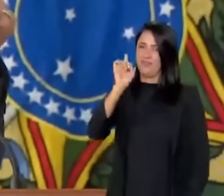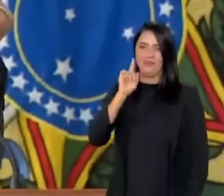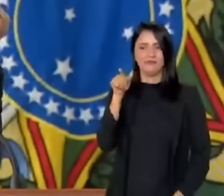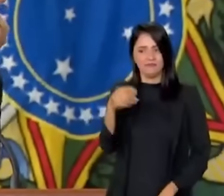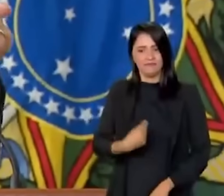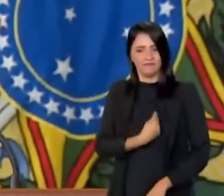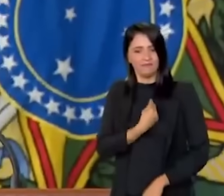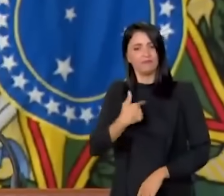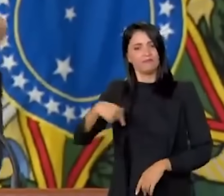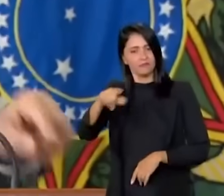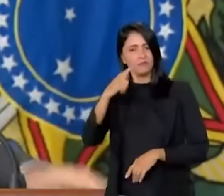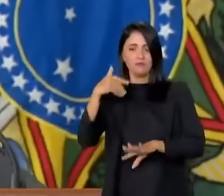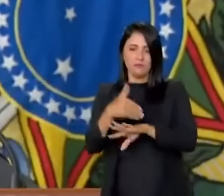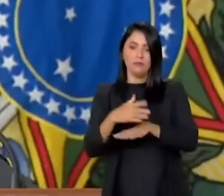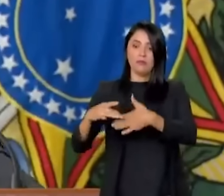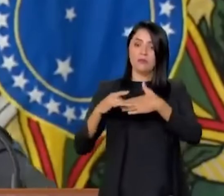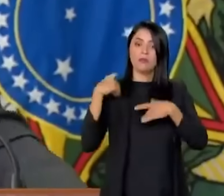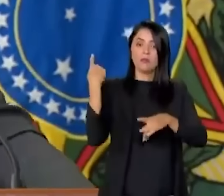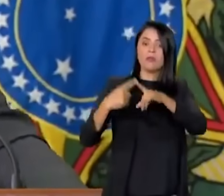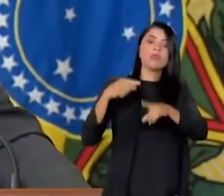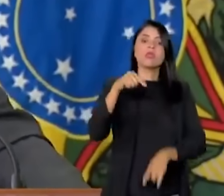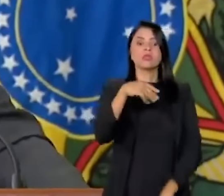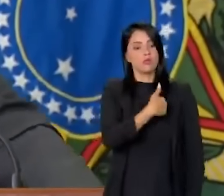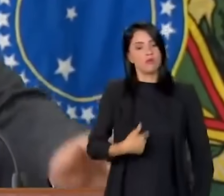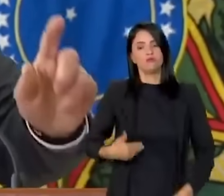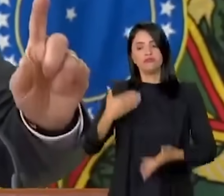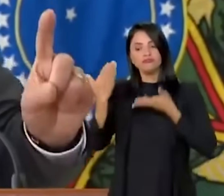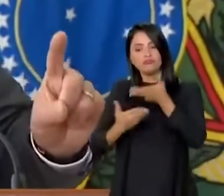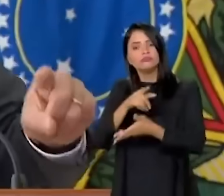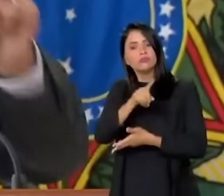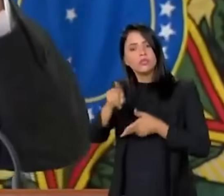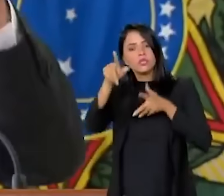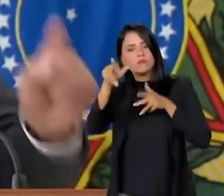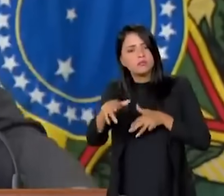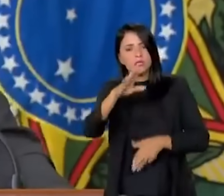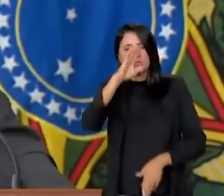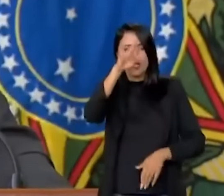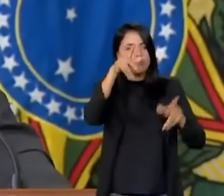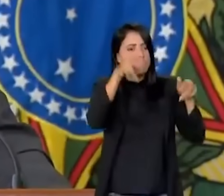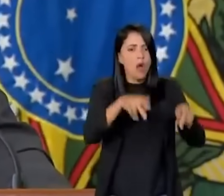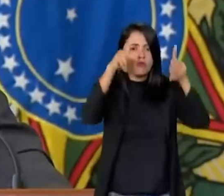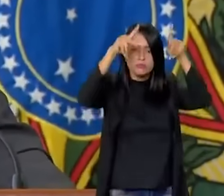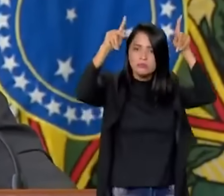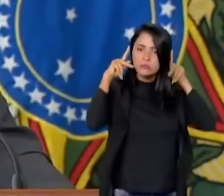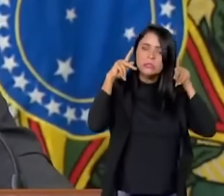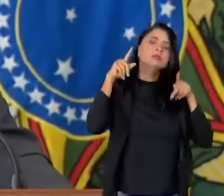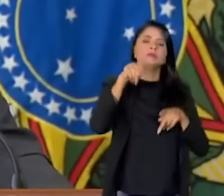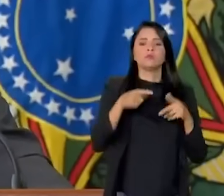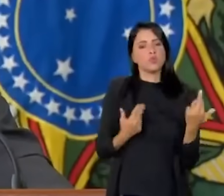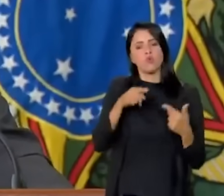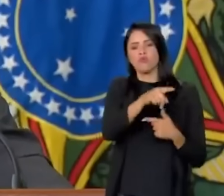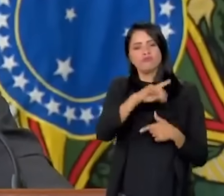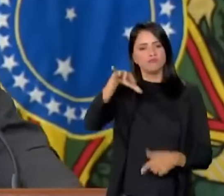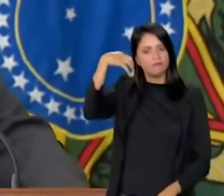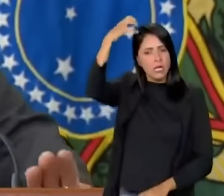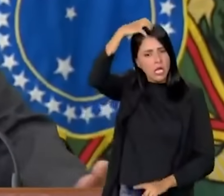Vocês trazem porque esse governo trata vocês como se vocês fossem os príncipes, como se vocês fossem o